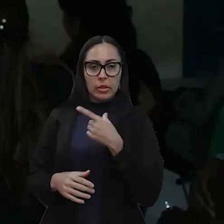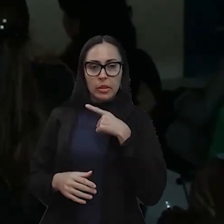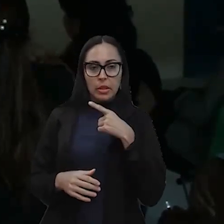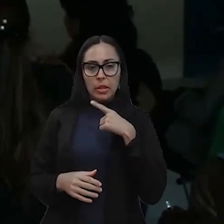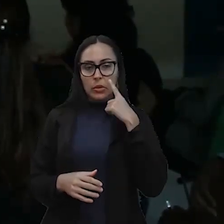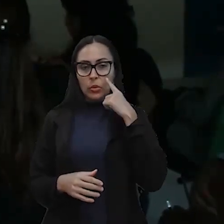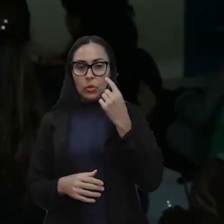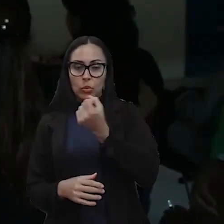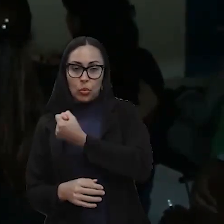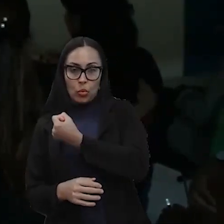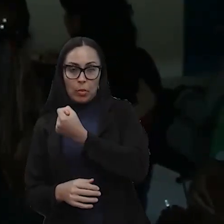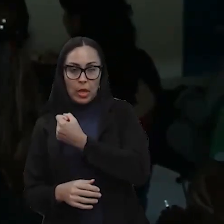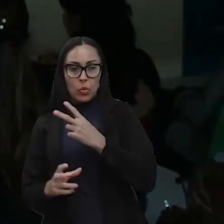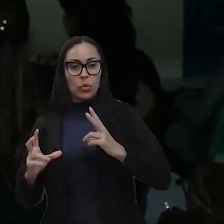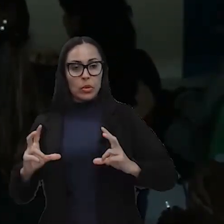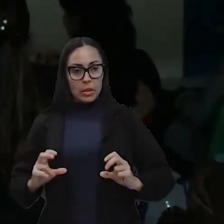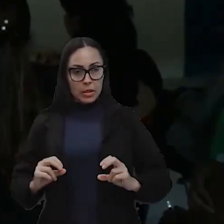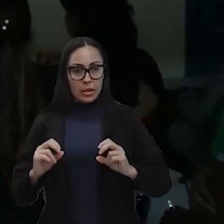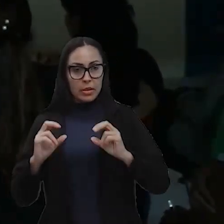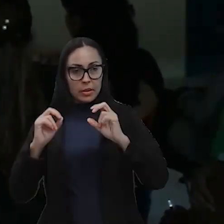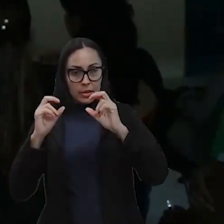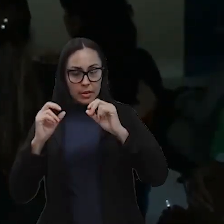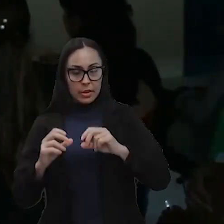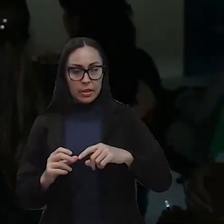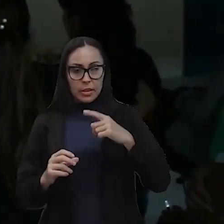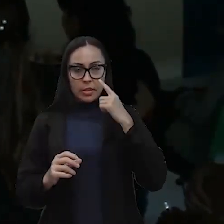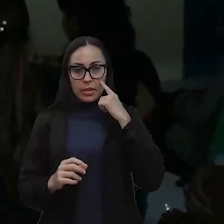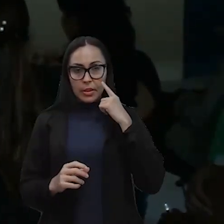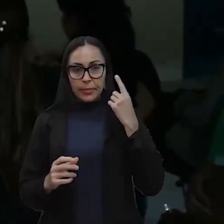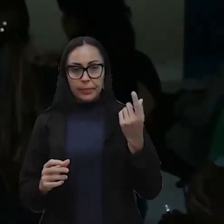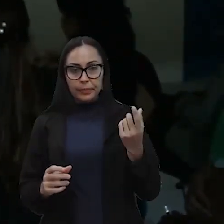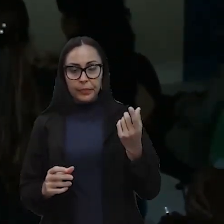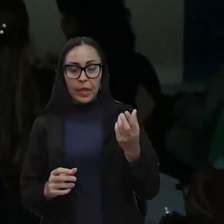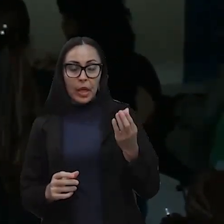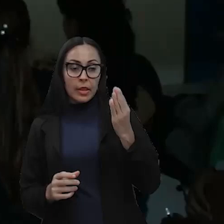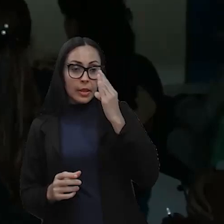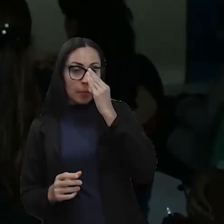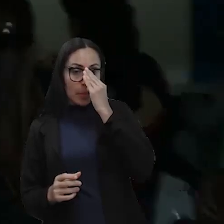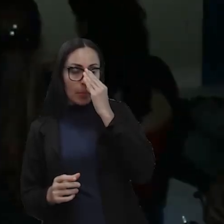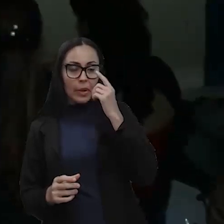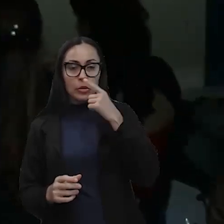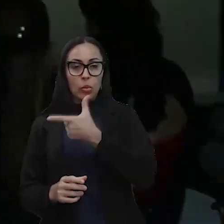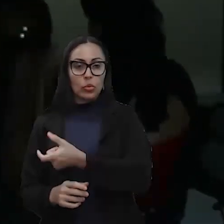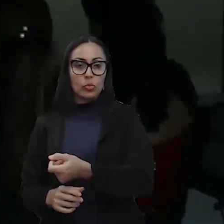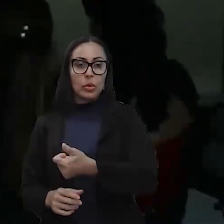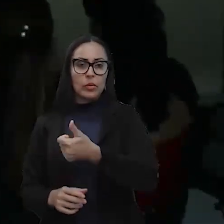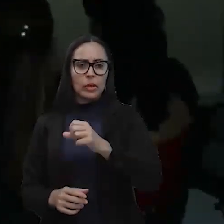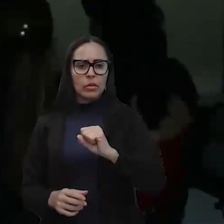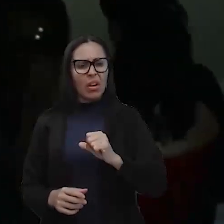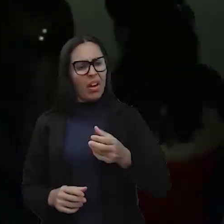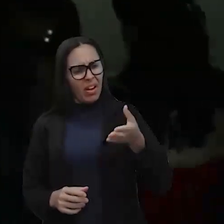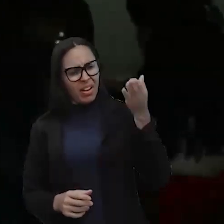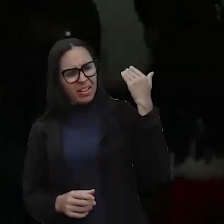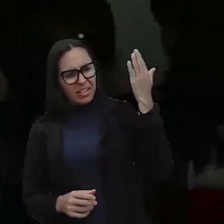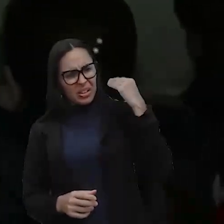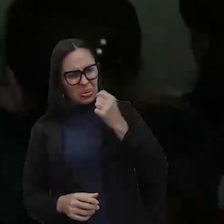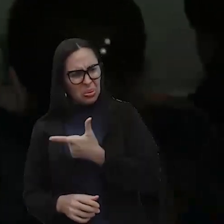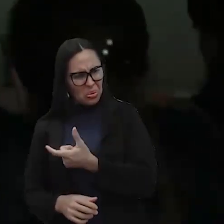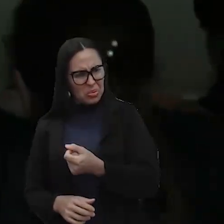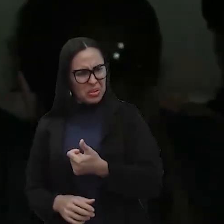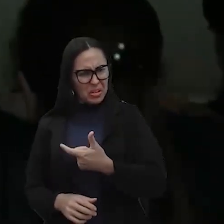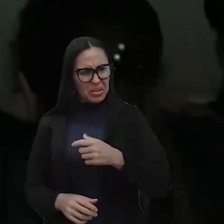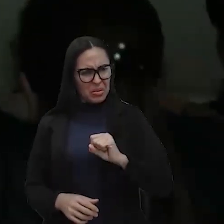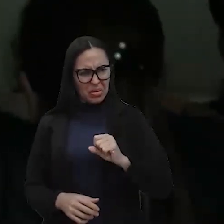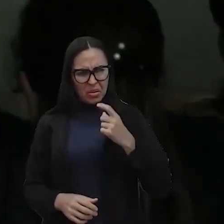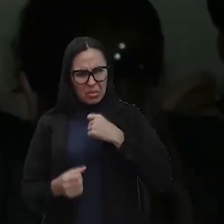de mama é de 2018. Mas, Raquel, por quê? É tão antigo, né? Porque a gente não tem do ano passado, do ano retrasado,